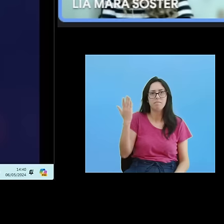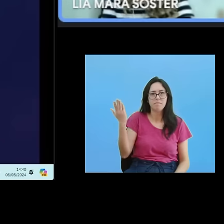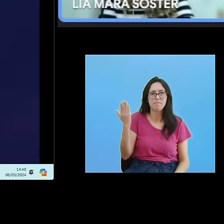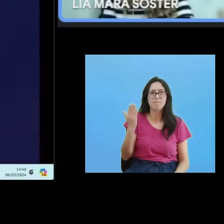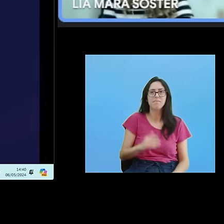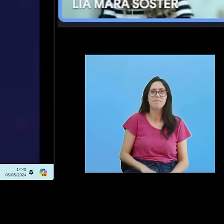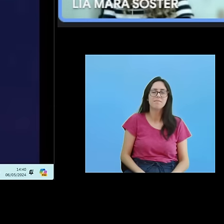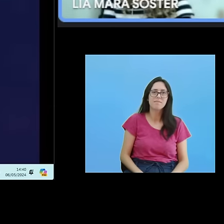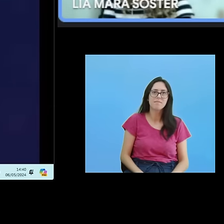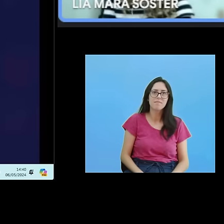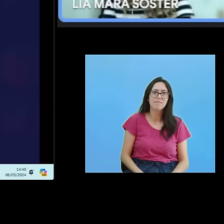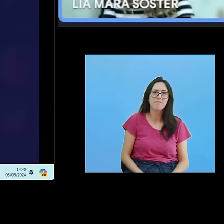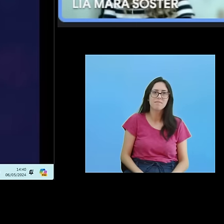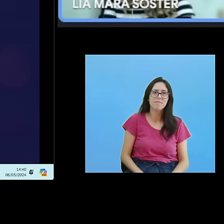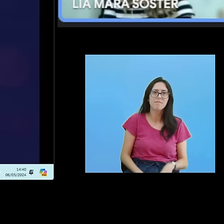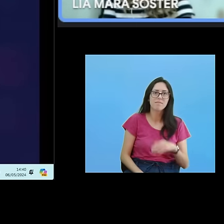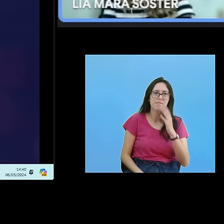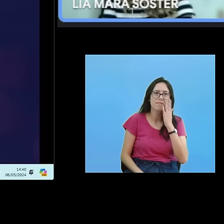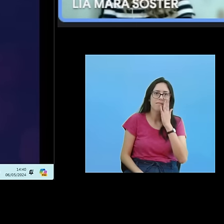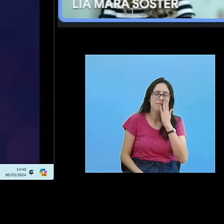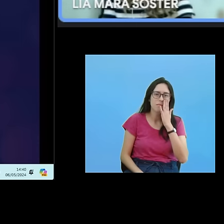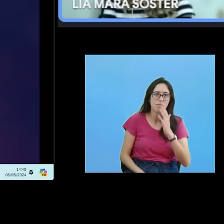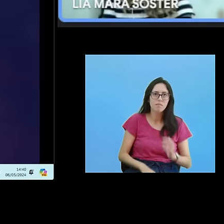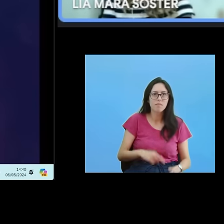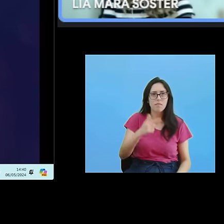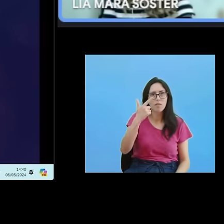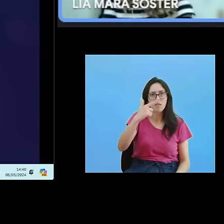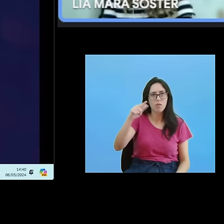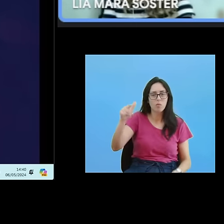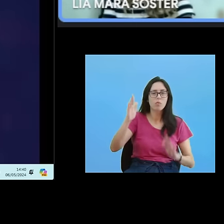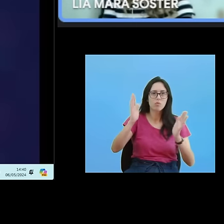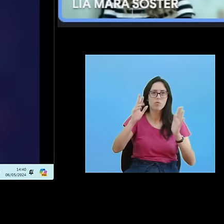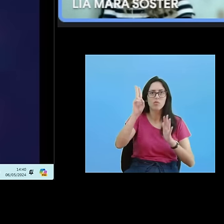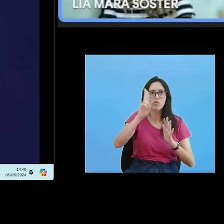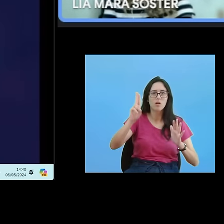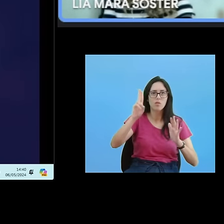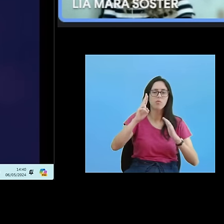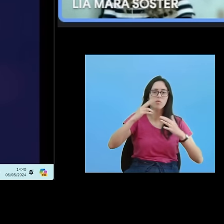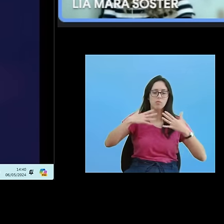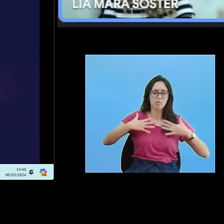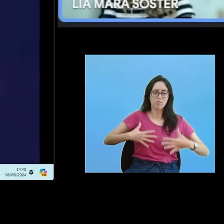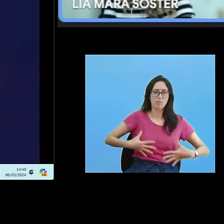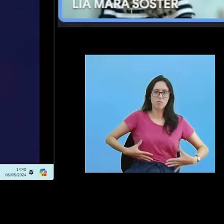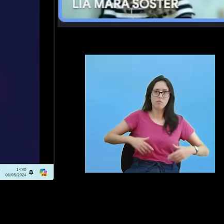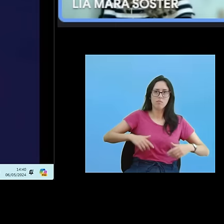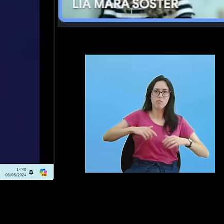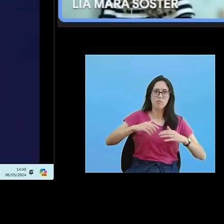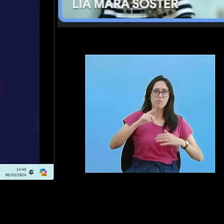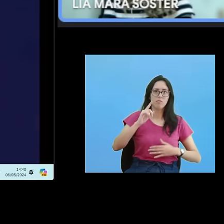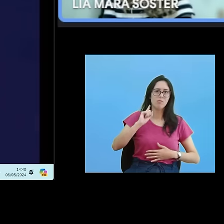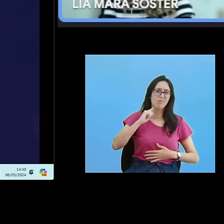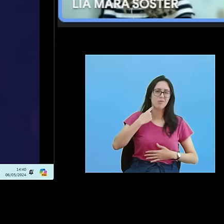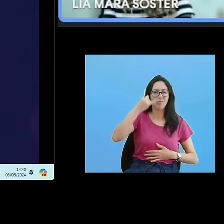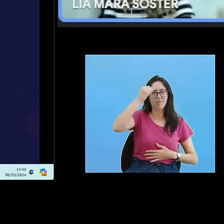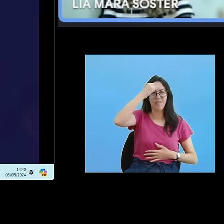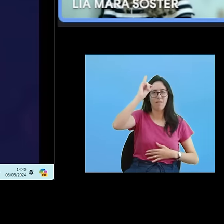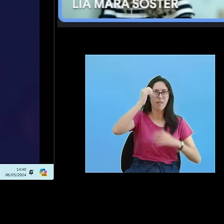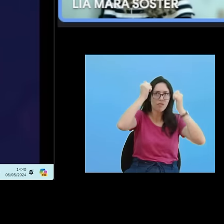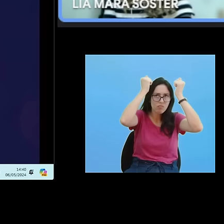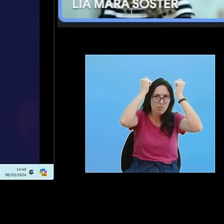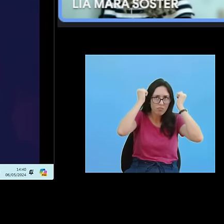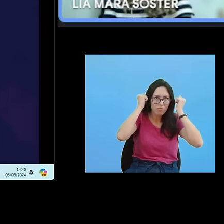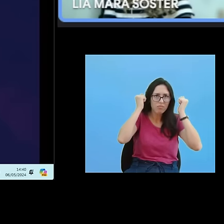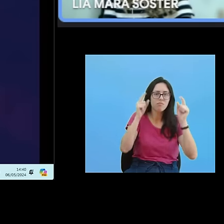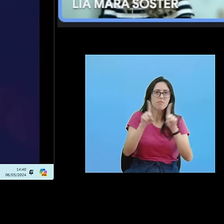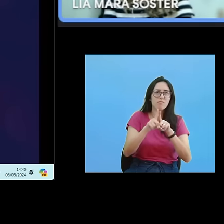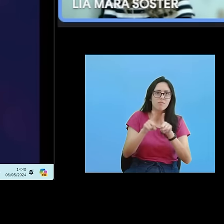Sabrina. Outros já estão com o avental, com a touca, outros colocando, como é o caso da Mari, a